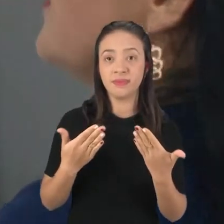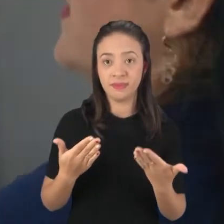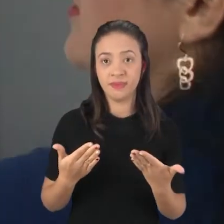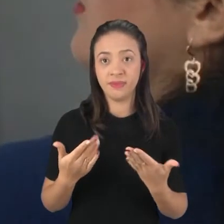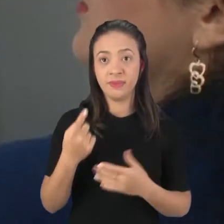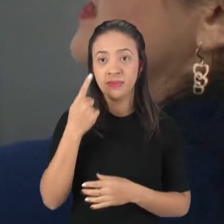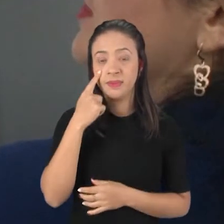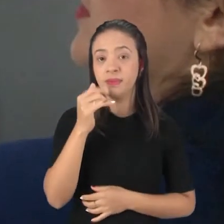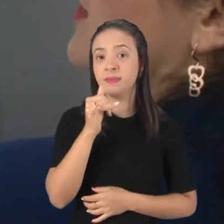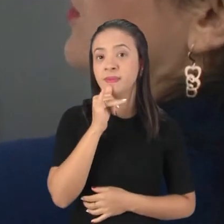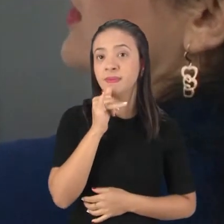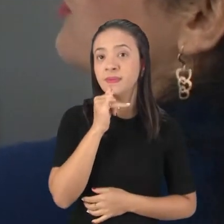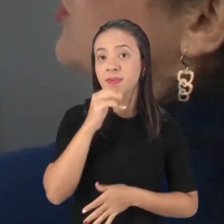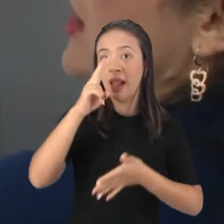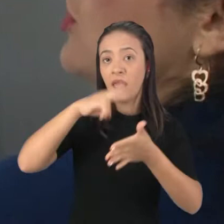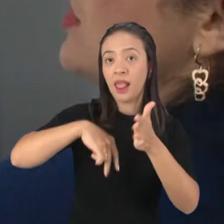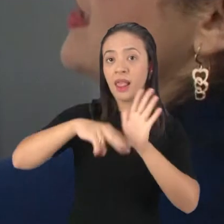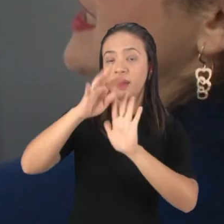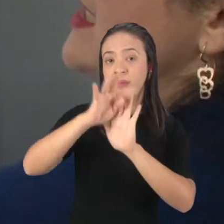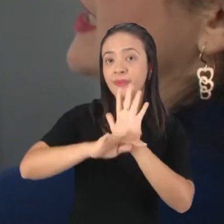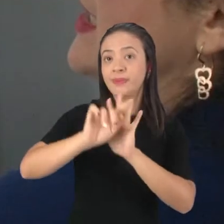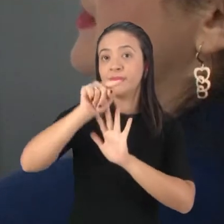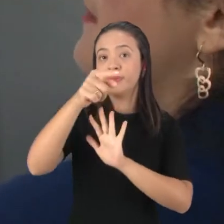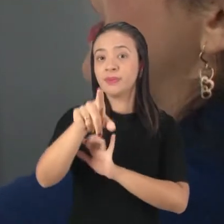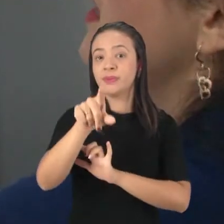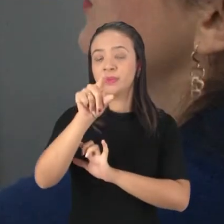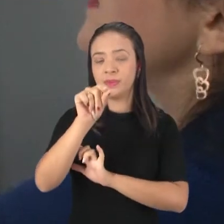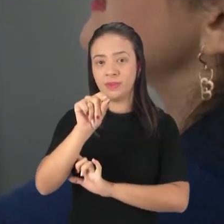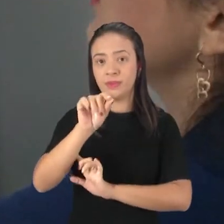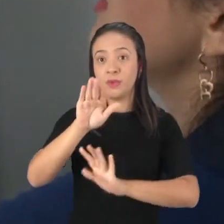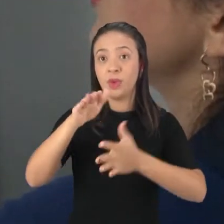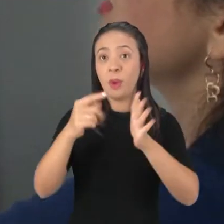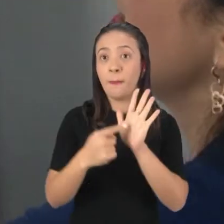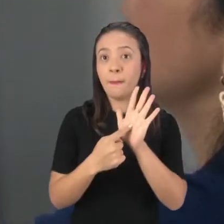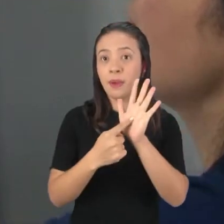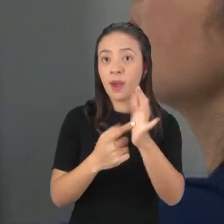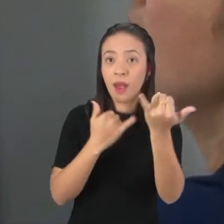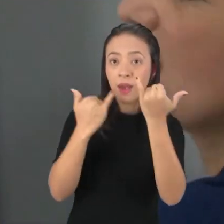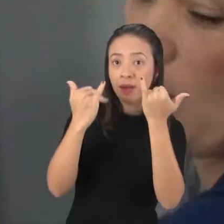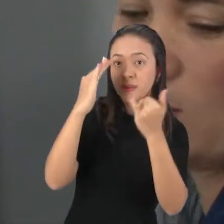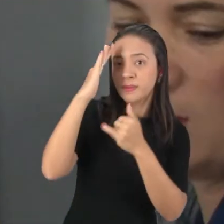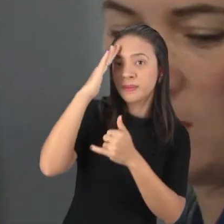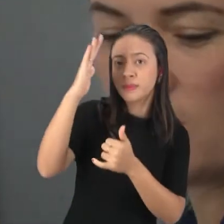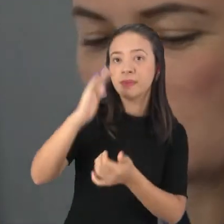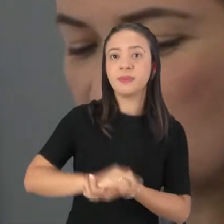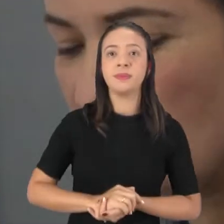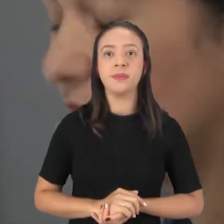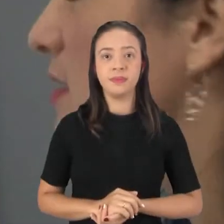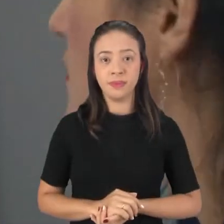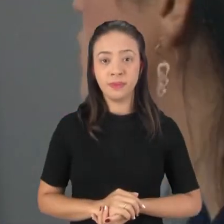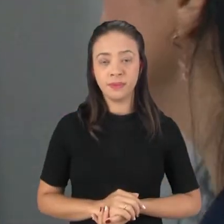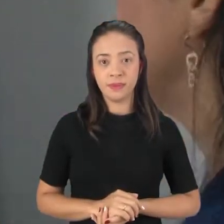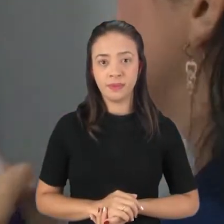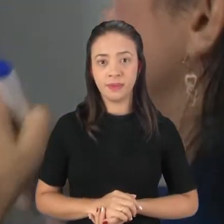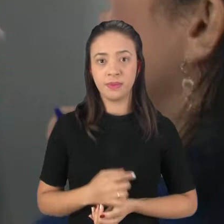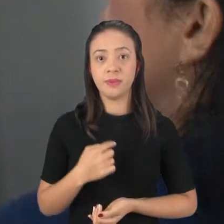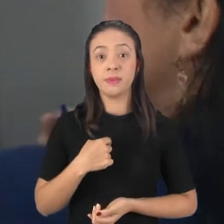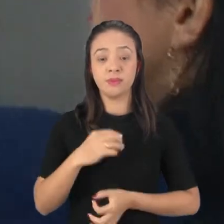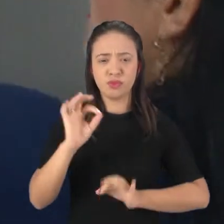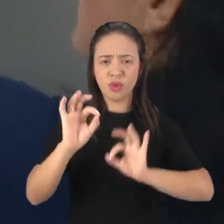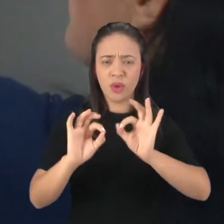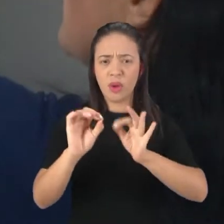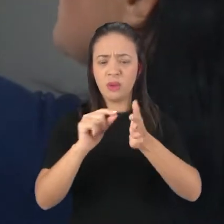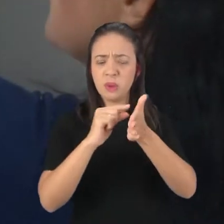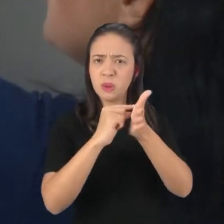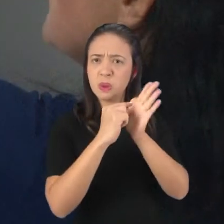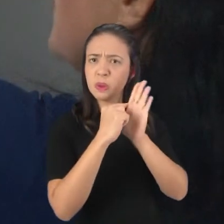Então, vamos ler o exemplo aqui, ó. Lê os textos e em seguida marque a opção que indica a ideia central. Eu vou só sublinhar de novo